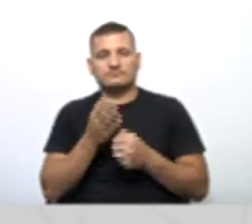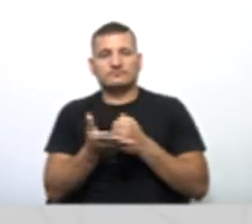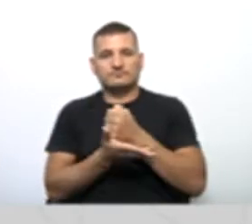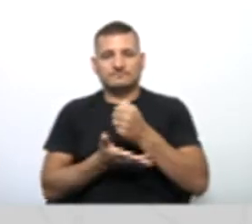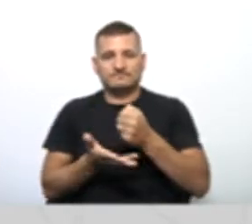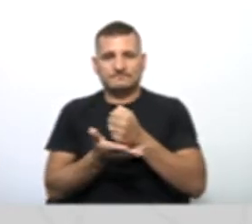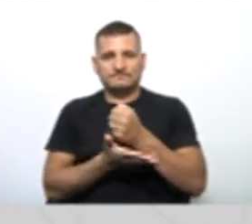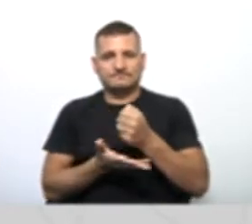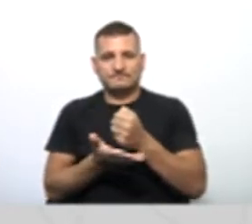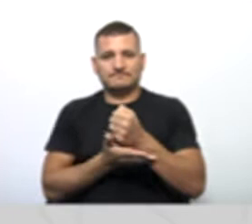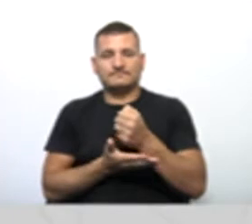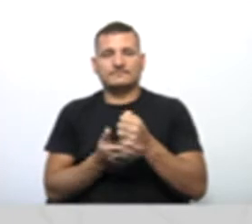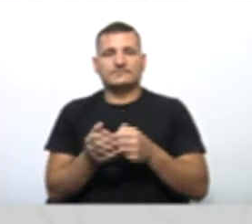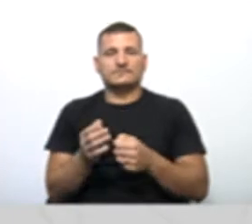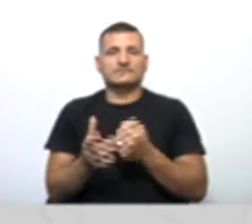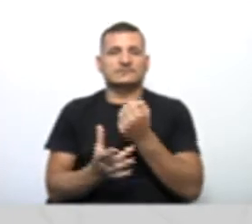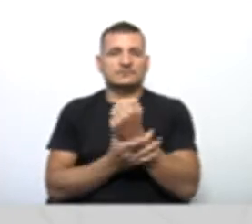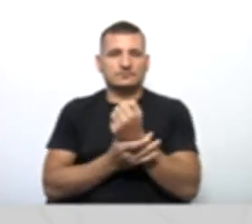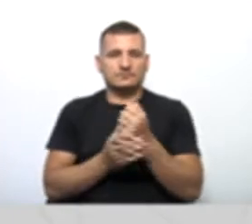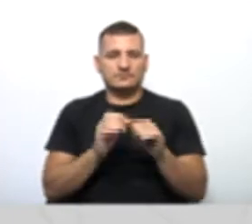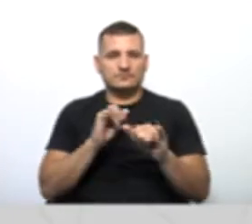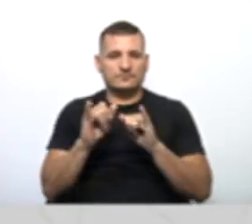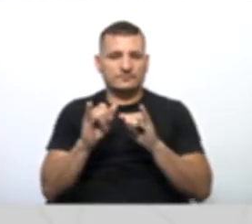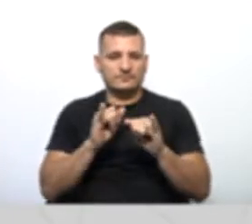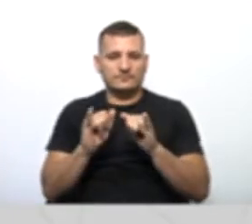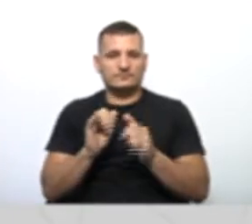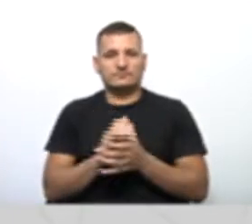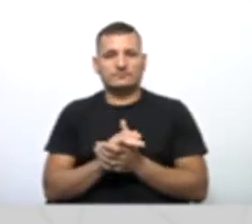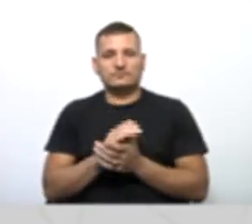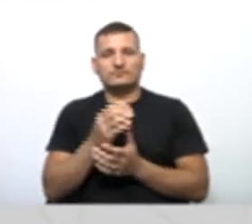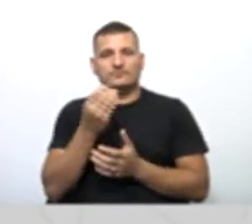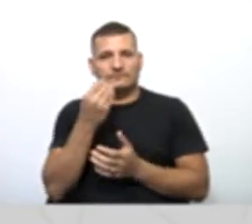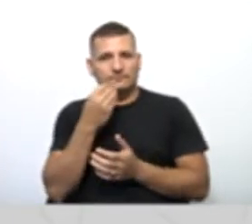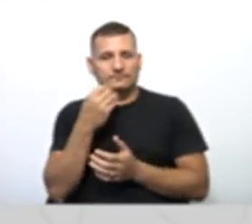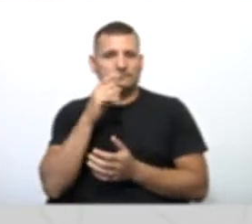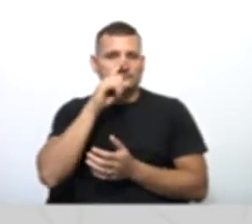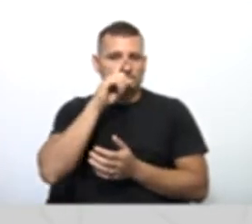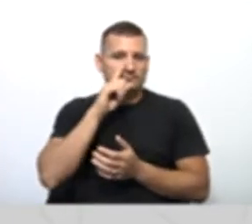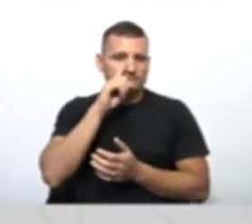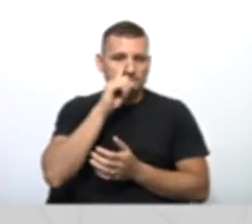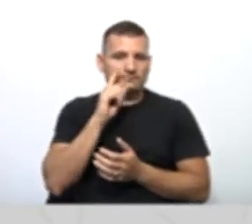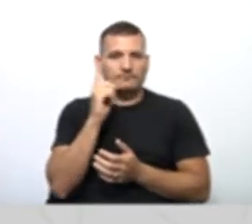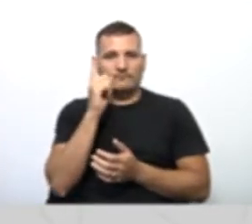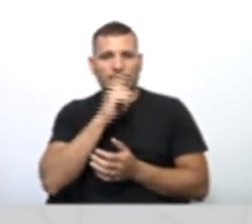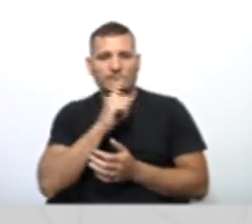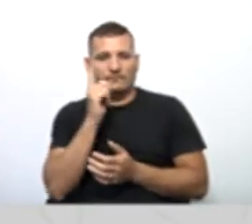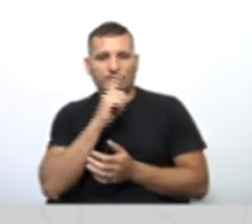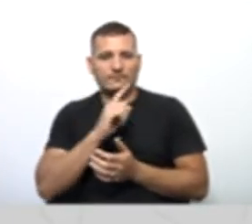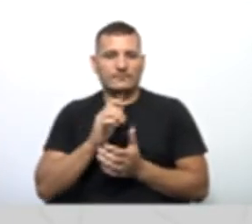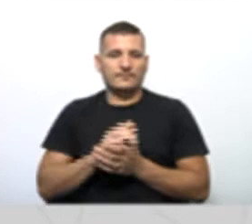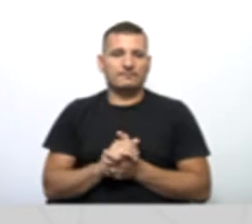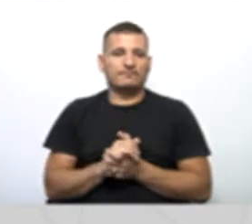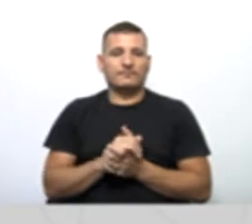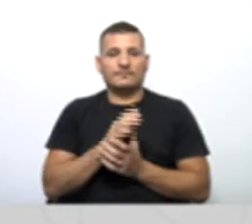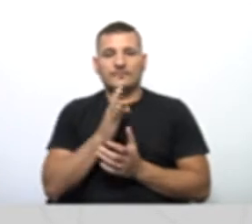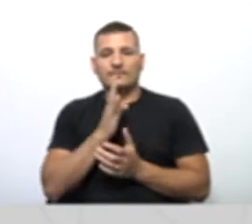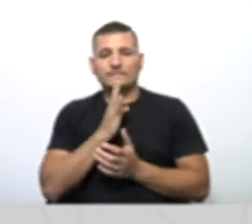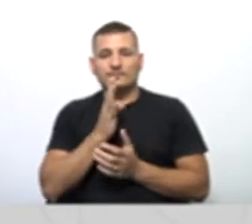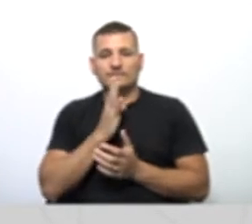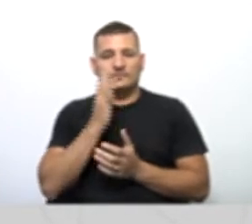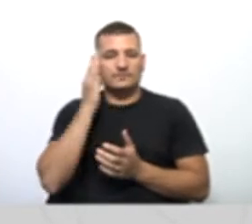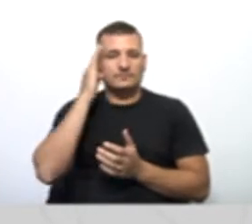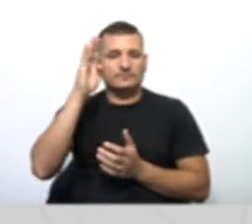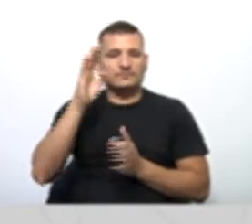da informação, reconhecer ameaças, riscos e vulnerabilidades, falhas e desastres, reconhecer os principais conceitos